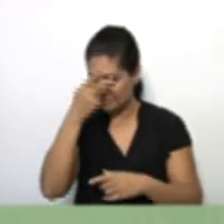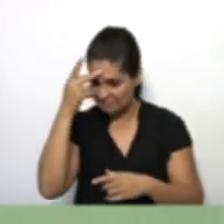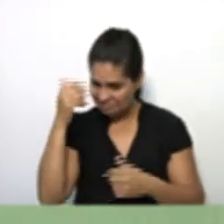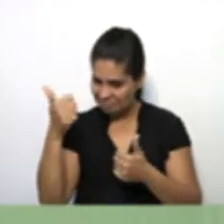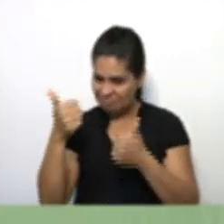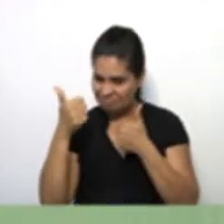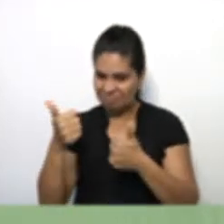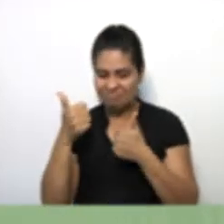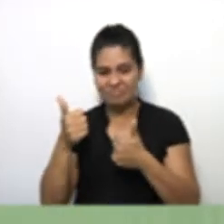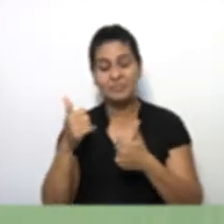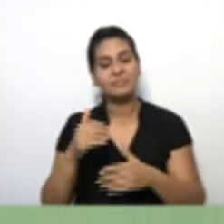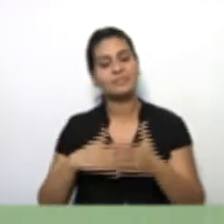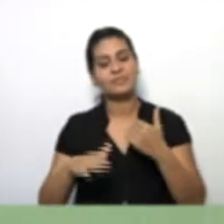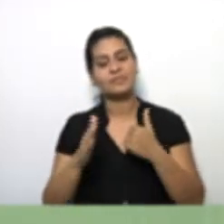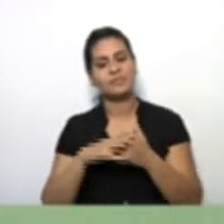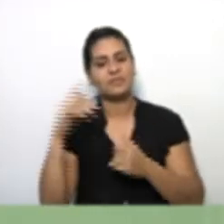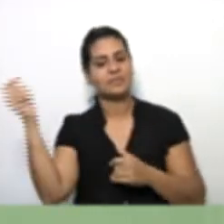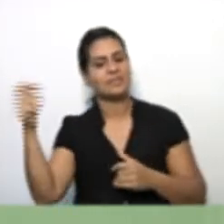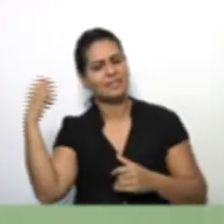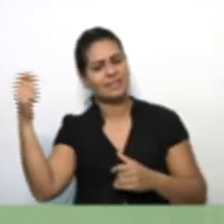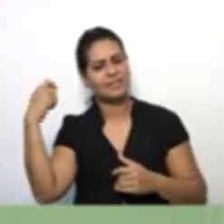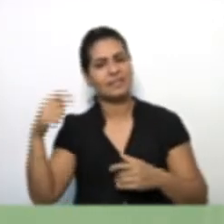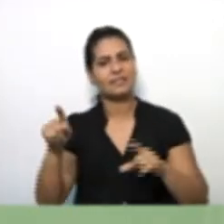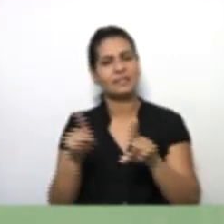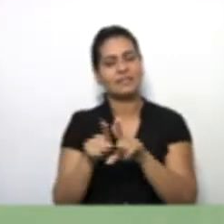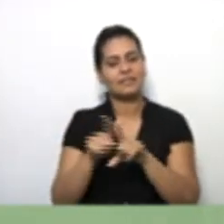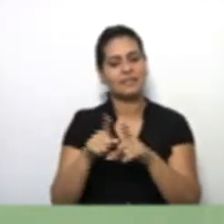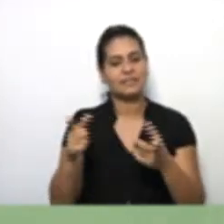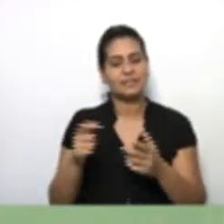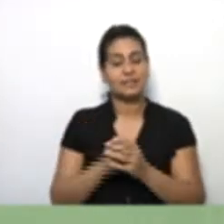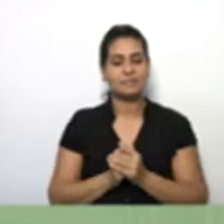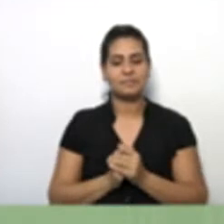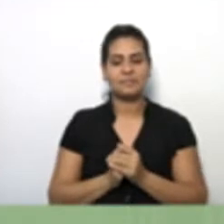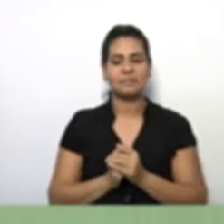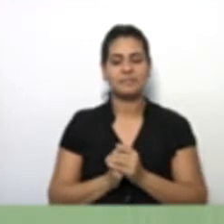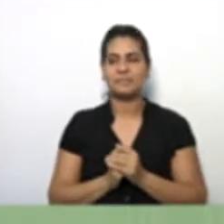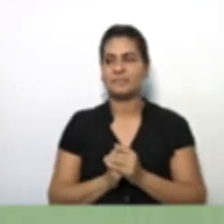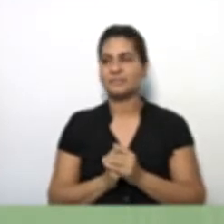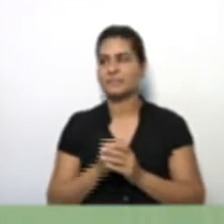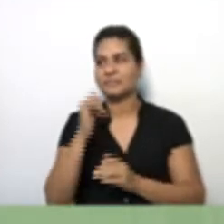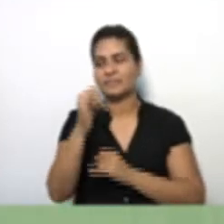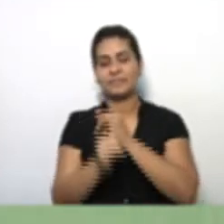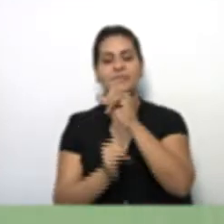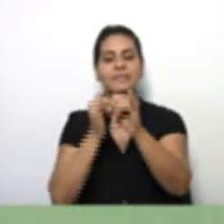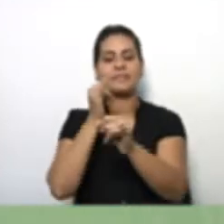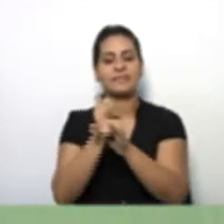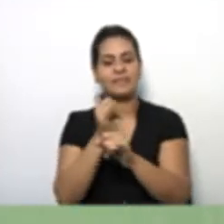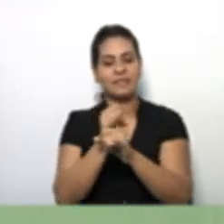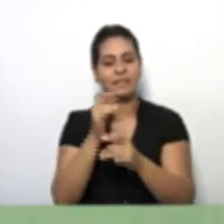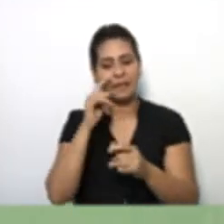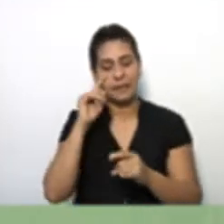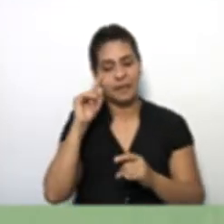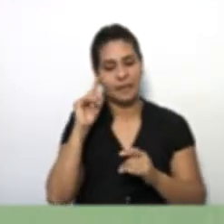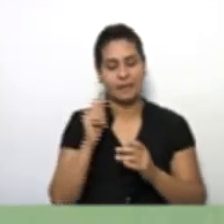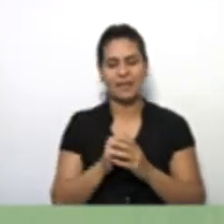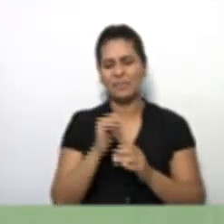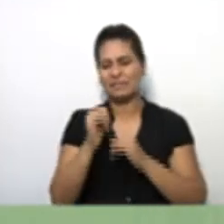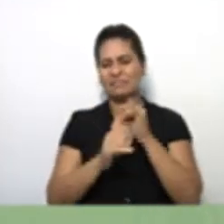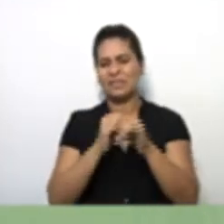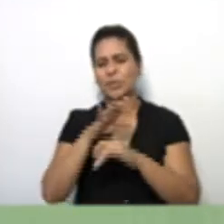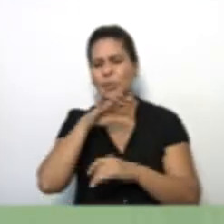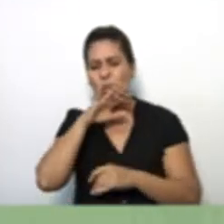creio que. Gás. Creio que o pessoal de Ariquemes só com aquele probleminha que nós estamos tendo na internet hoje. Na internet, é verdade. Tá tendo um pouquinho de dificuldade de participar,